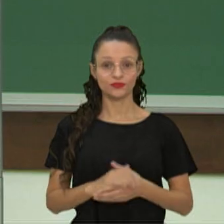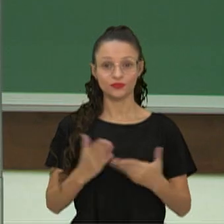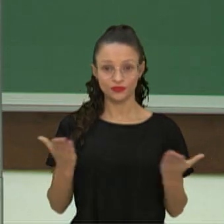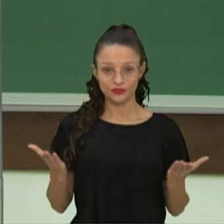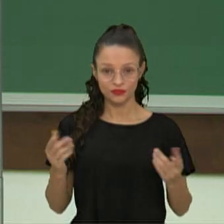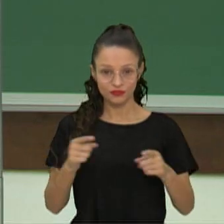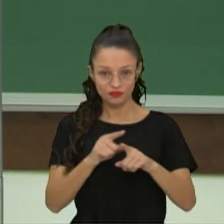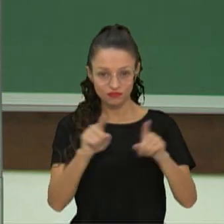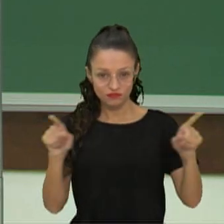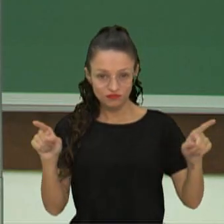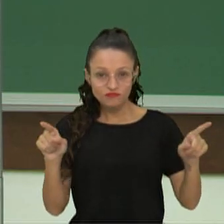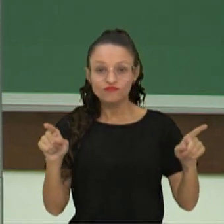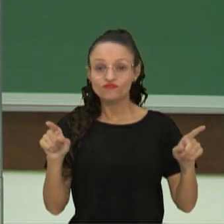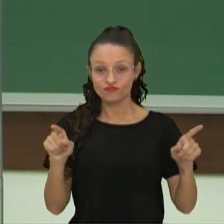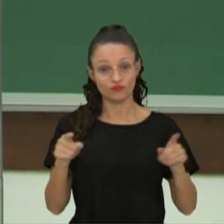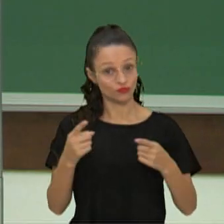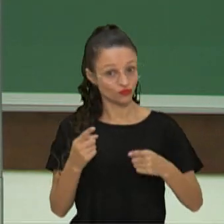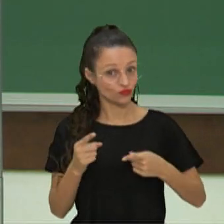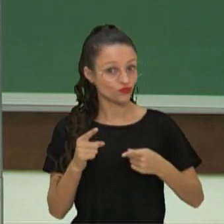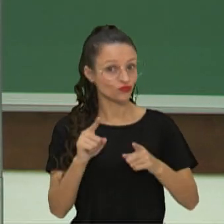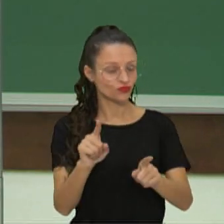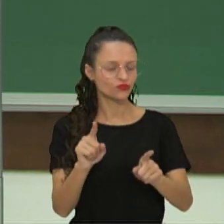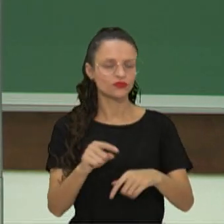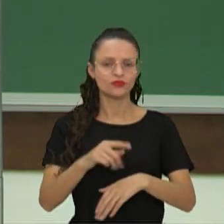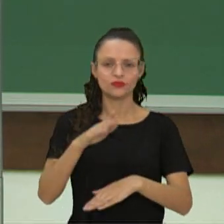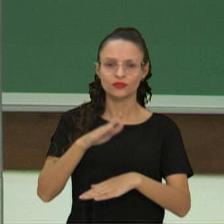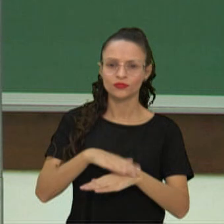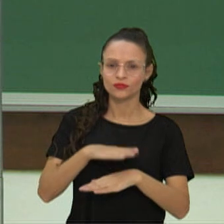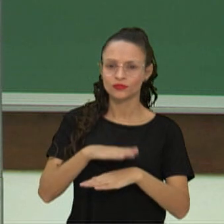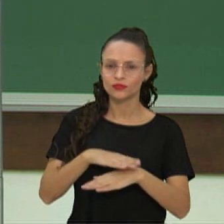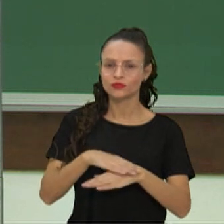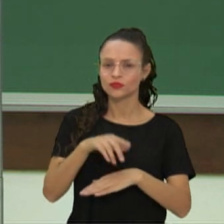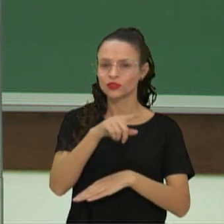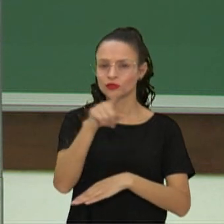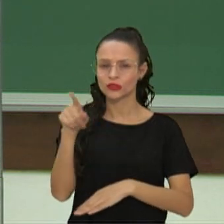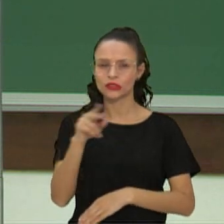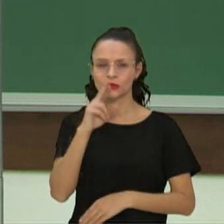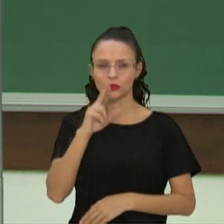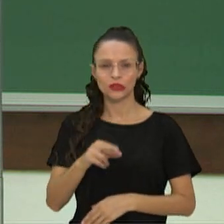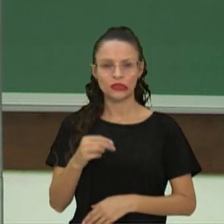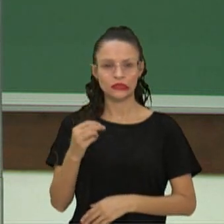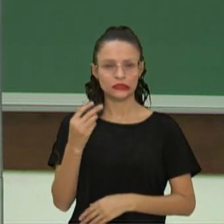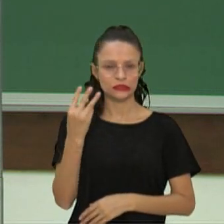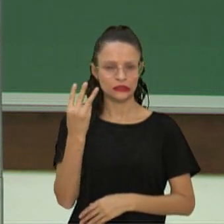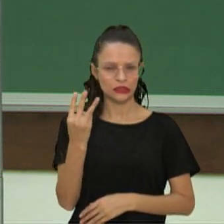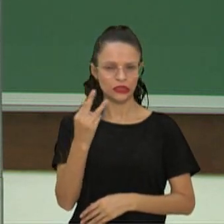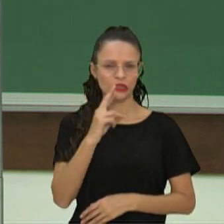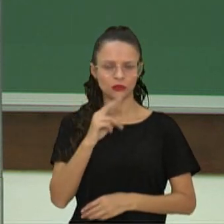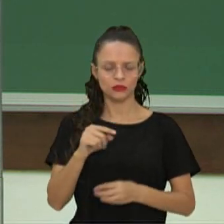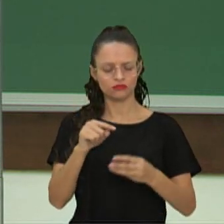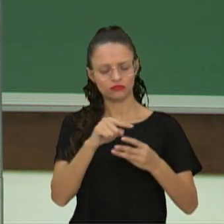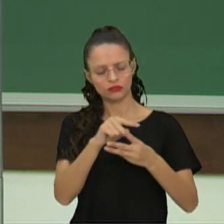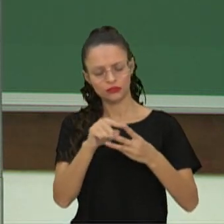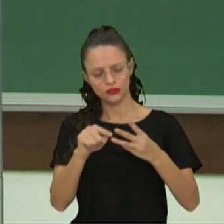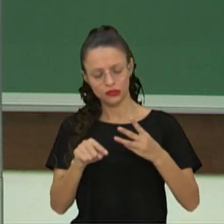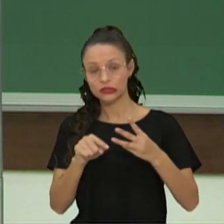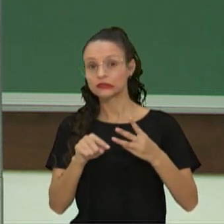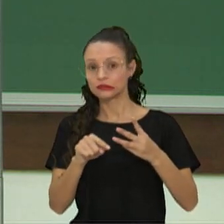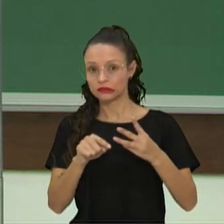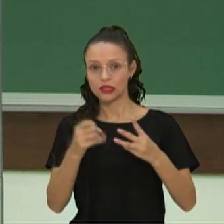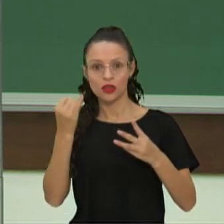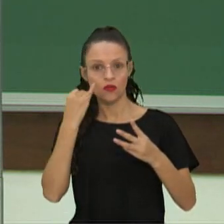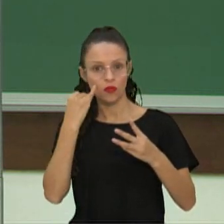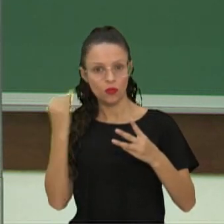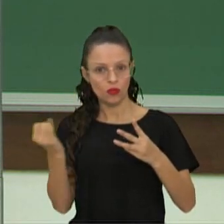Então, pessoal, nesse desafio que eu propus para você, eu queria 3 respostas de 3 informações bem importantes que nós precisamos